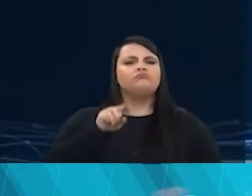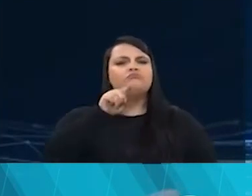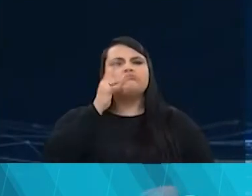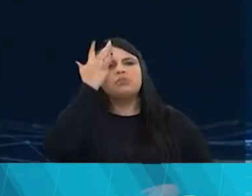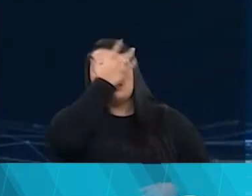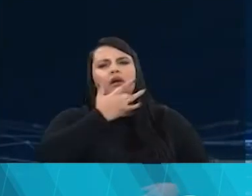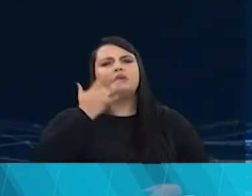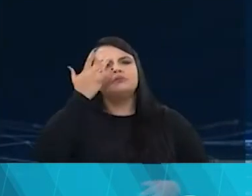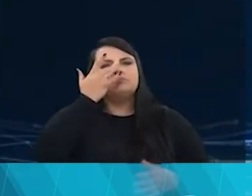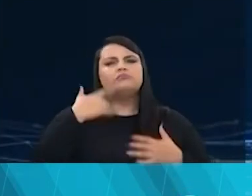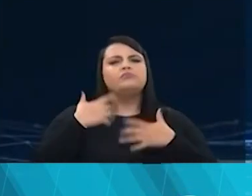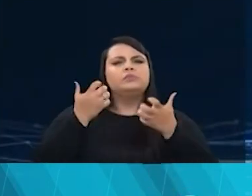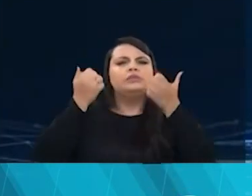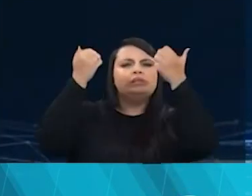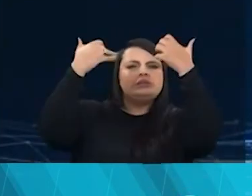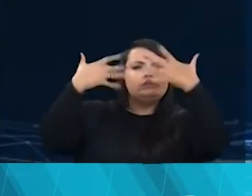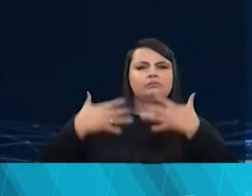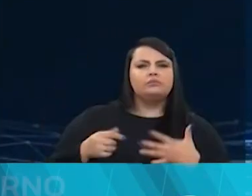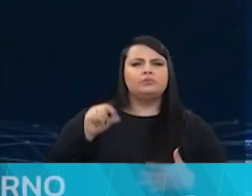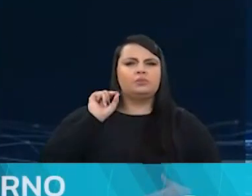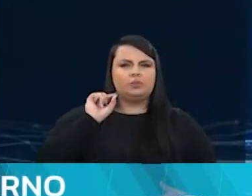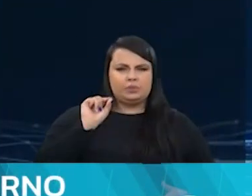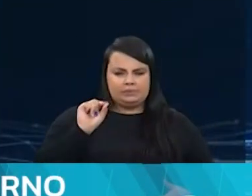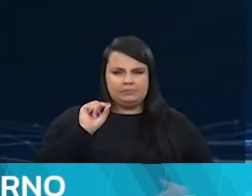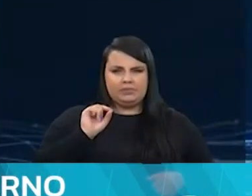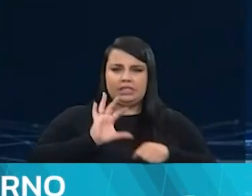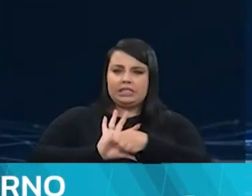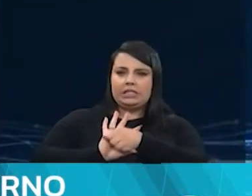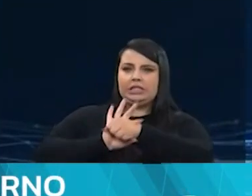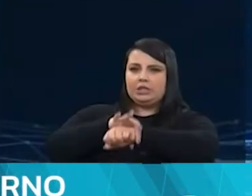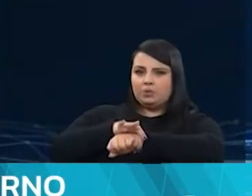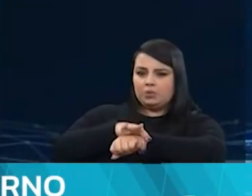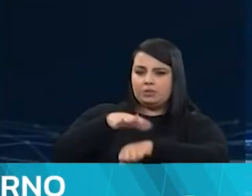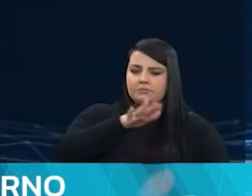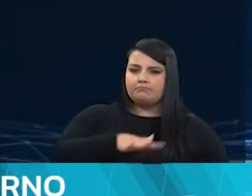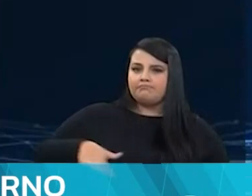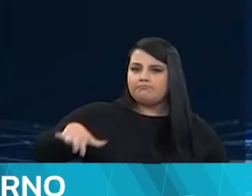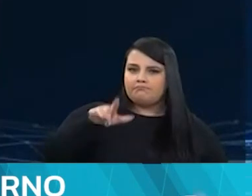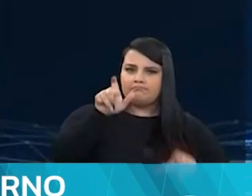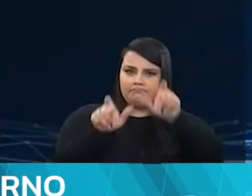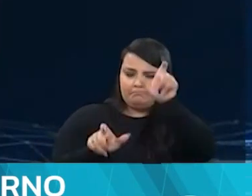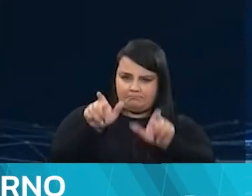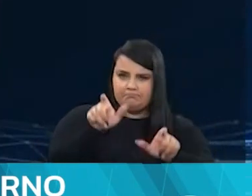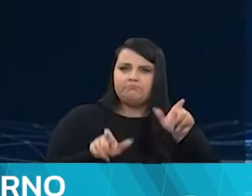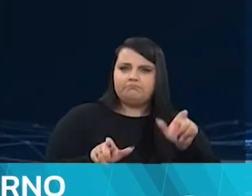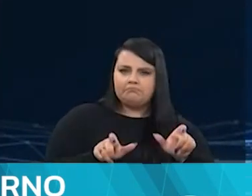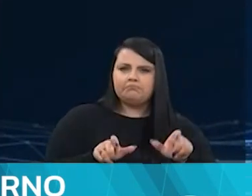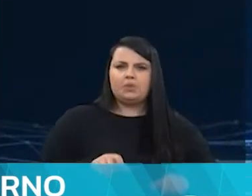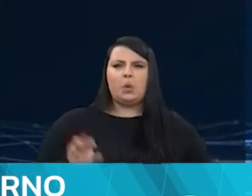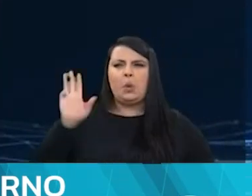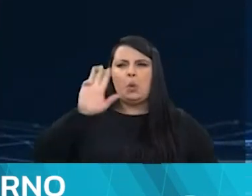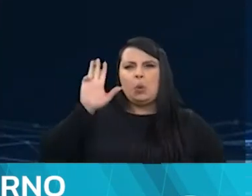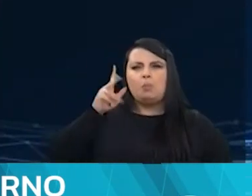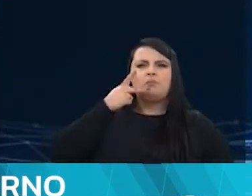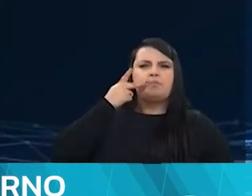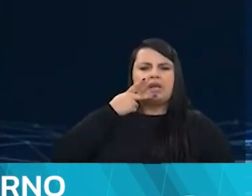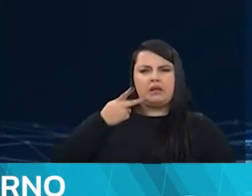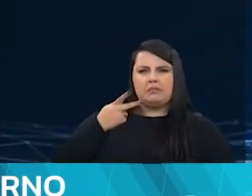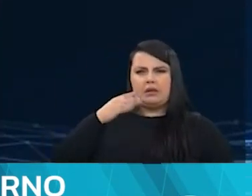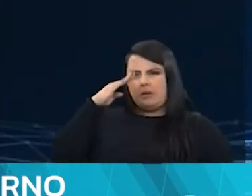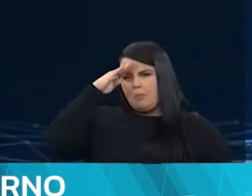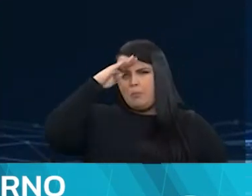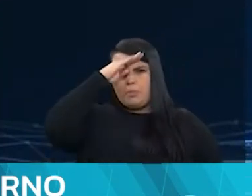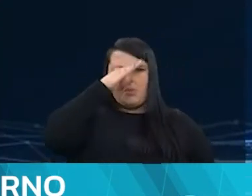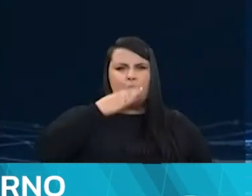e comentando uma frase infeliz do candidato Lula, que ele diz, Bolsonaro não gosta de gente, gosta de policial. Eu acho